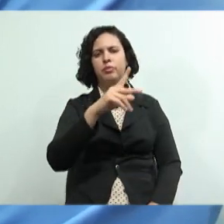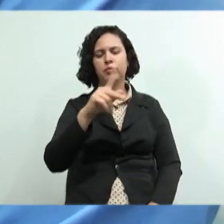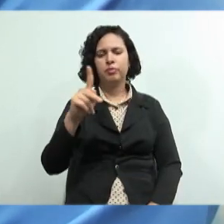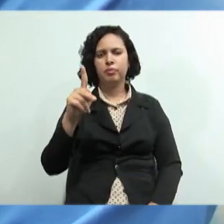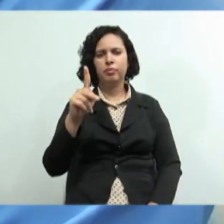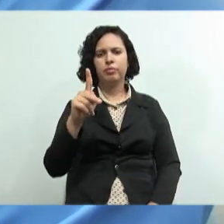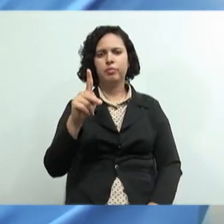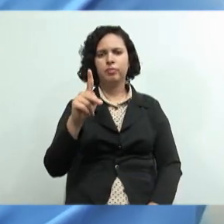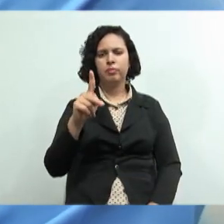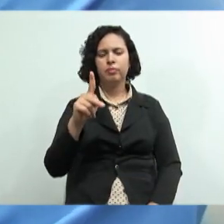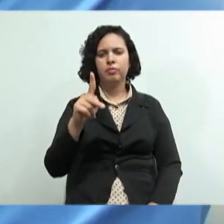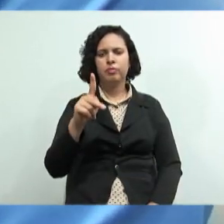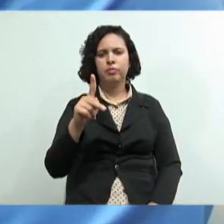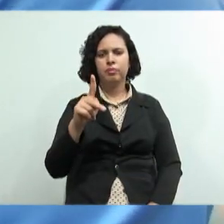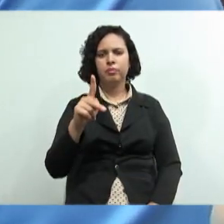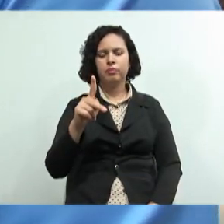cooperativas